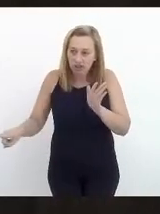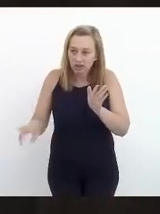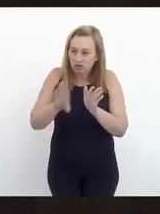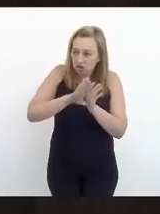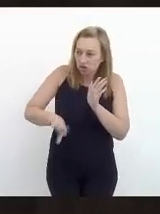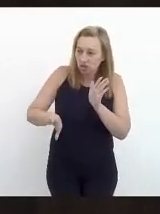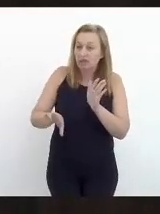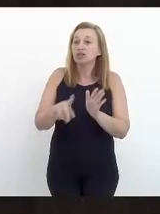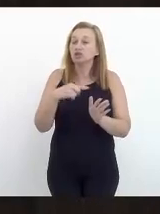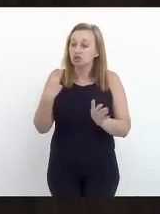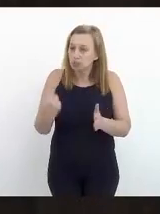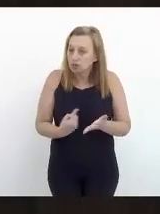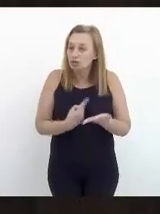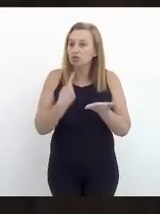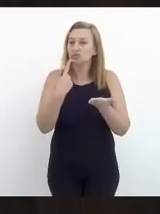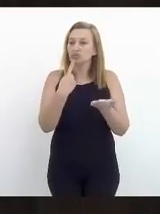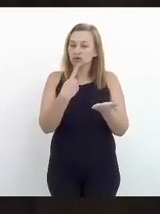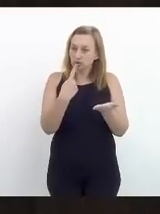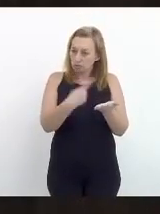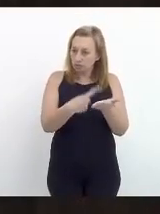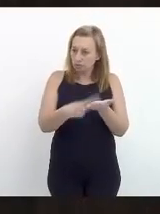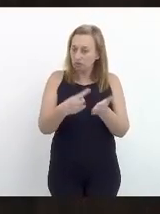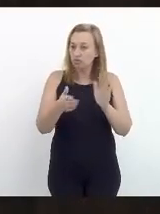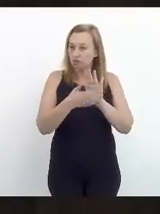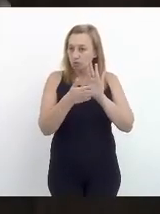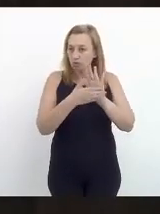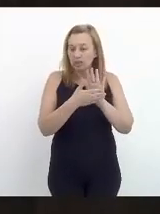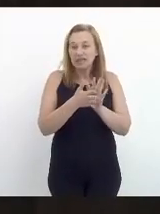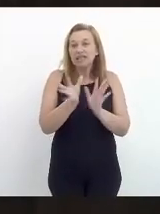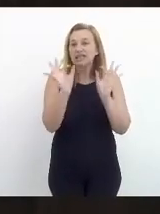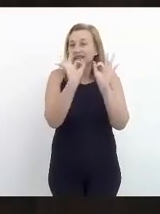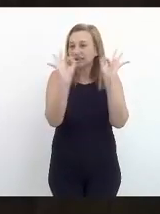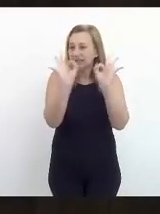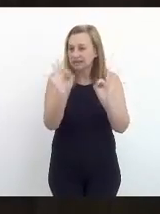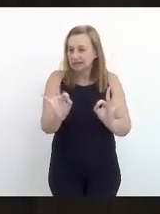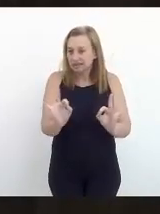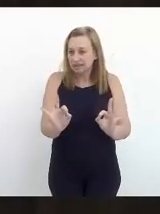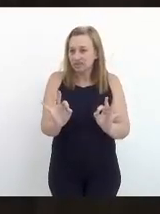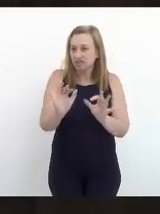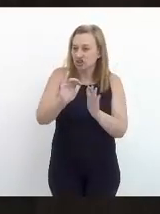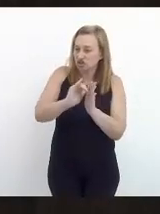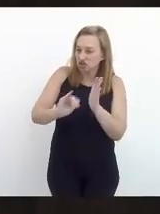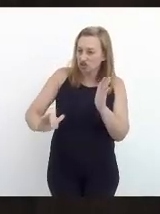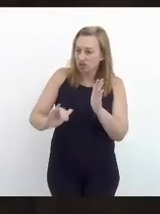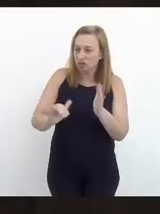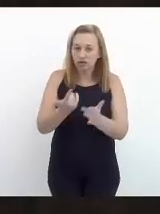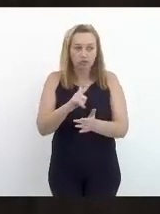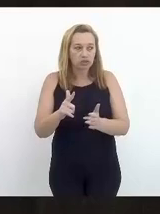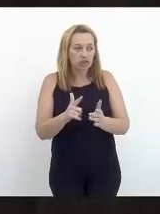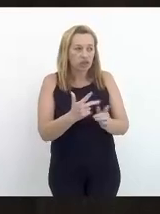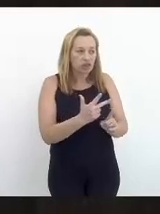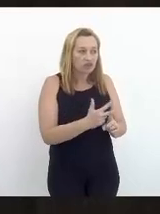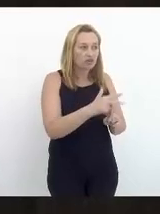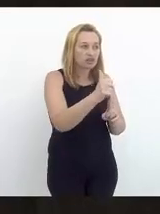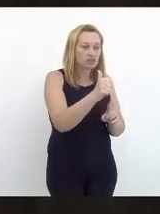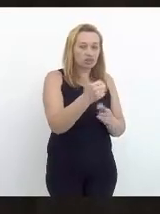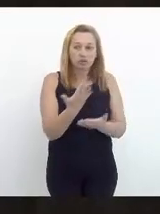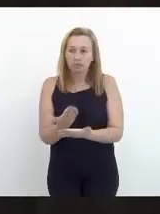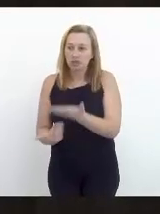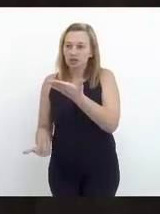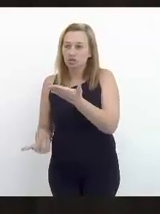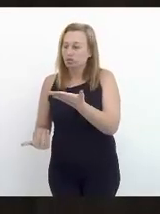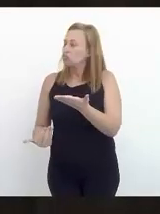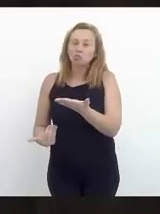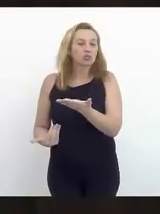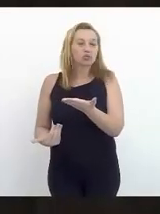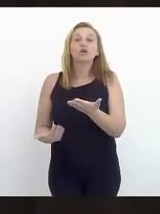nós fizemos na proposta de acordo. Não há aqui vencedor e vencido, porque eu já havia,